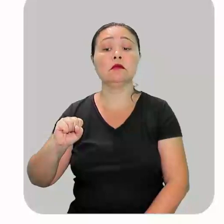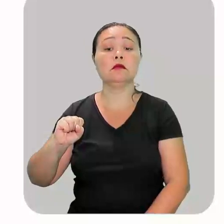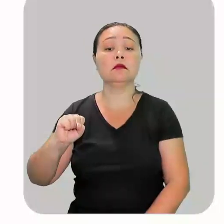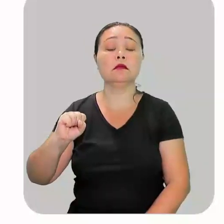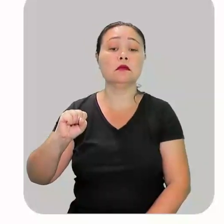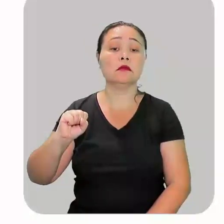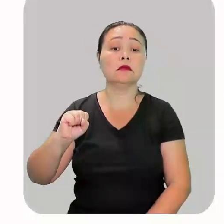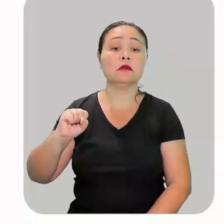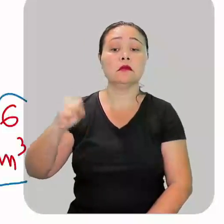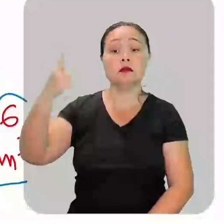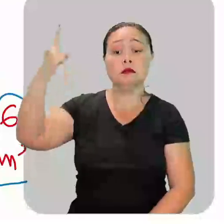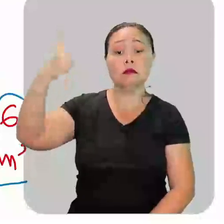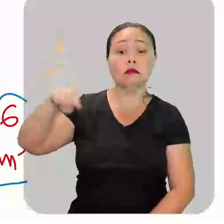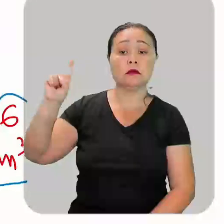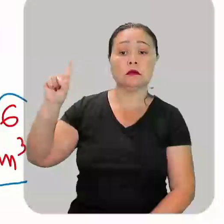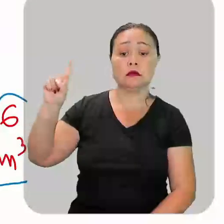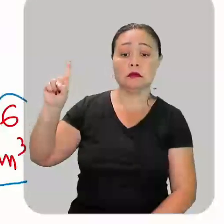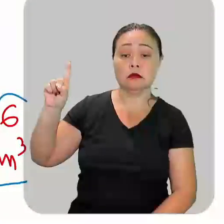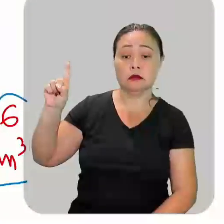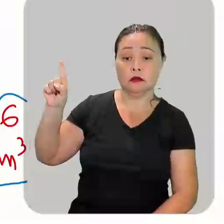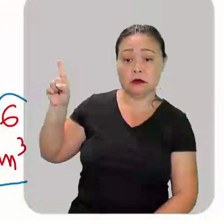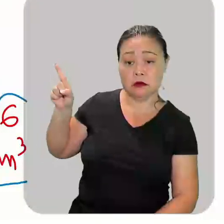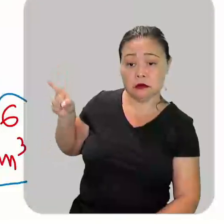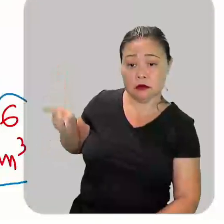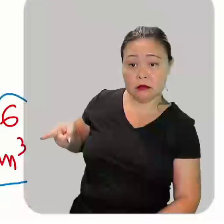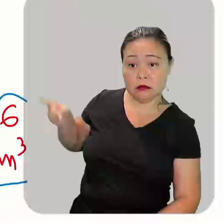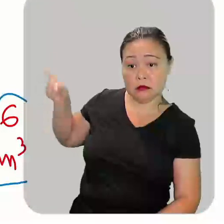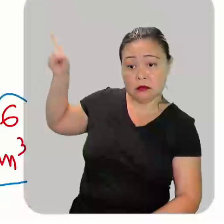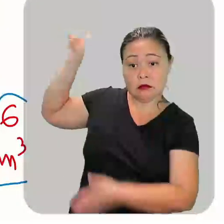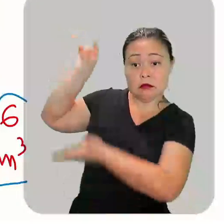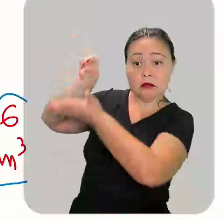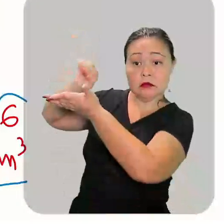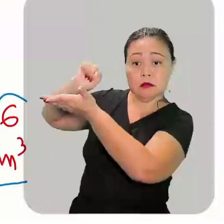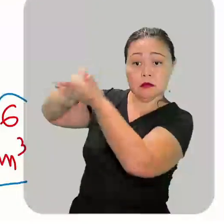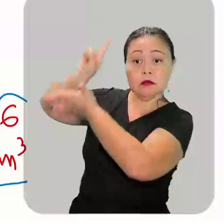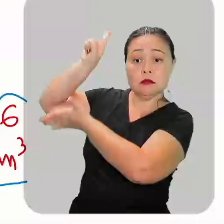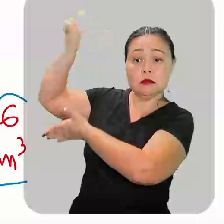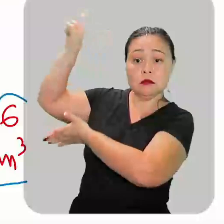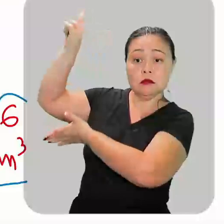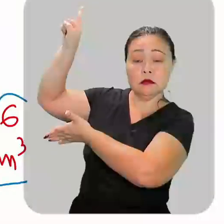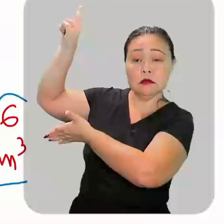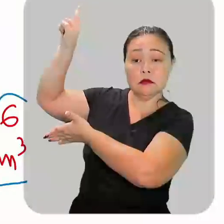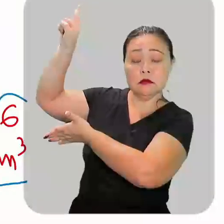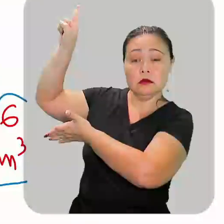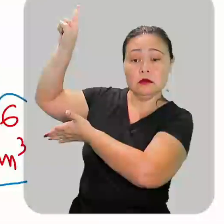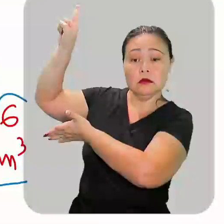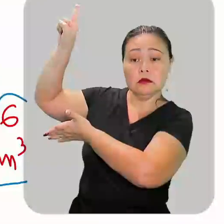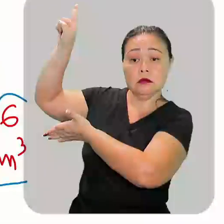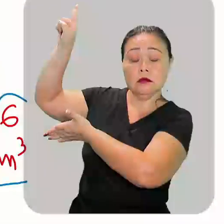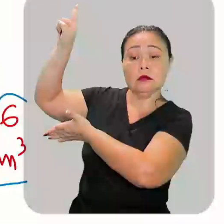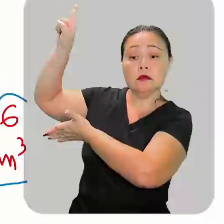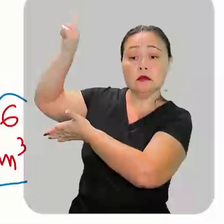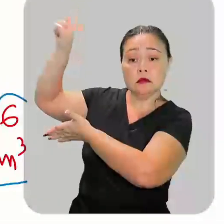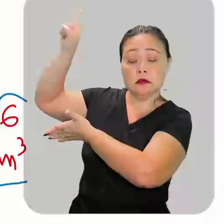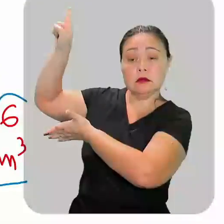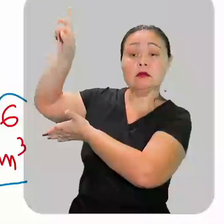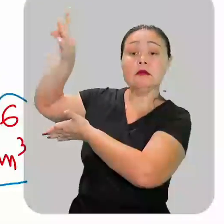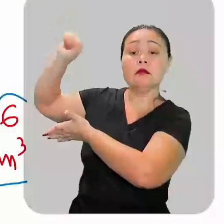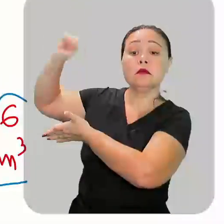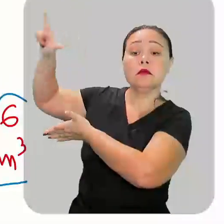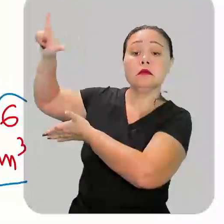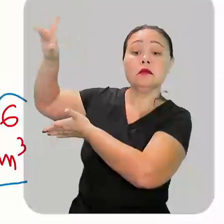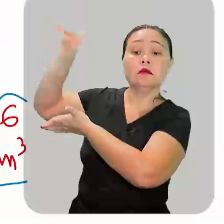28,08. Isso, então olha aqui, vamos voltar lá. Medida real é essa, né? Isso. Vamos colocar aqui. Essa é a